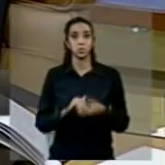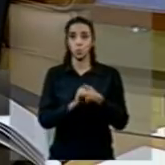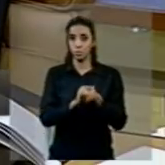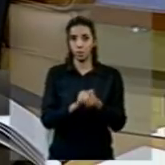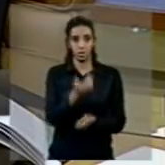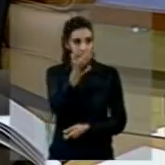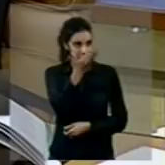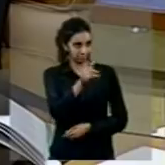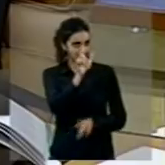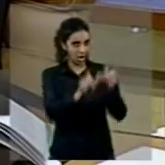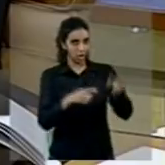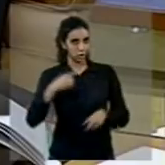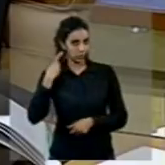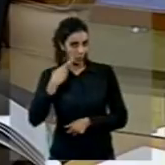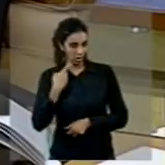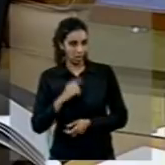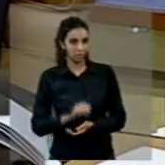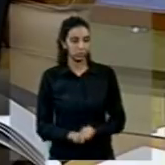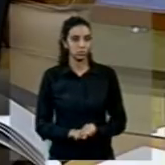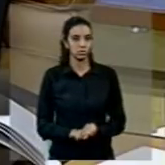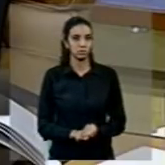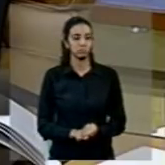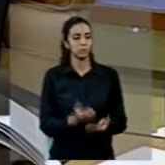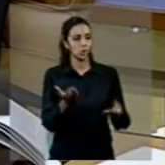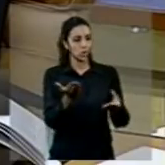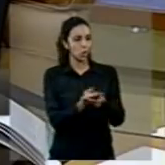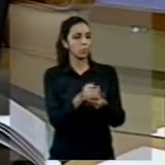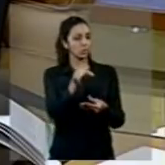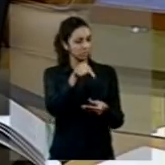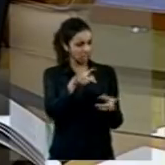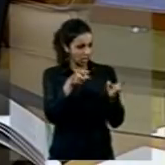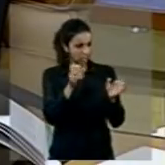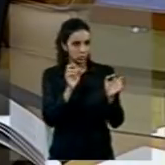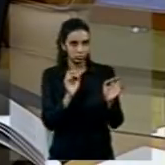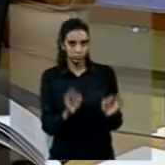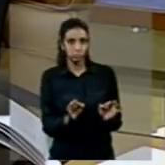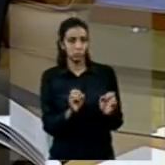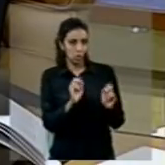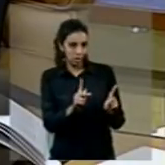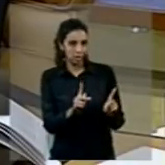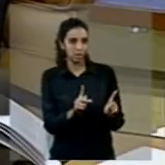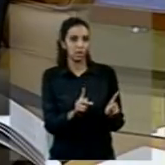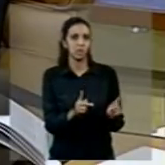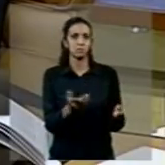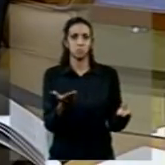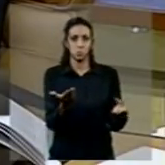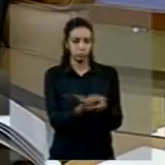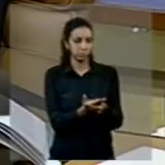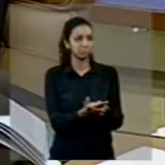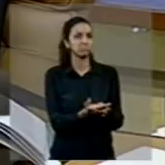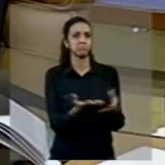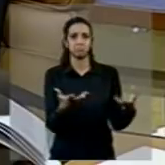advogados, a petição, os trabalhos apresentados são primorosos.